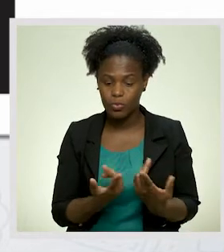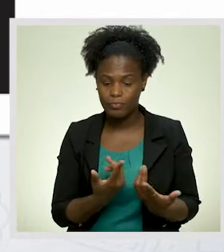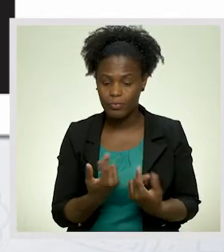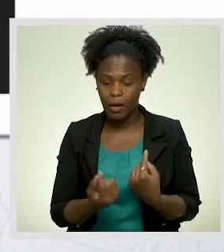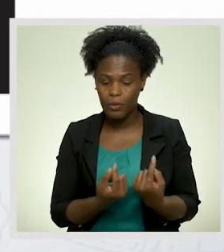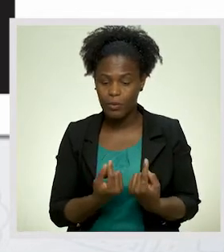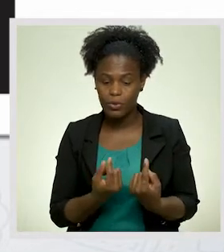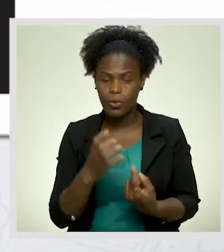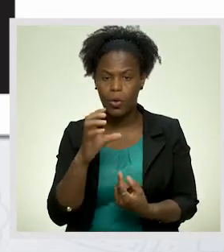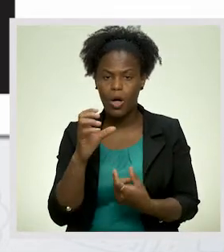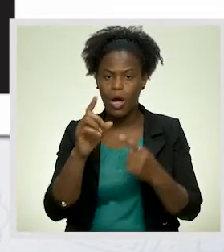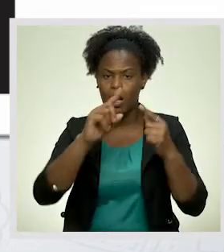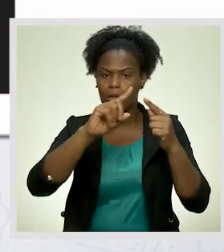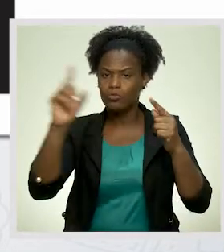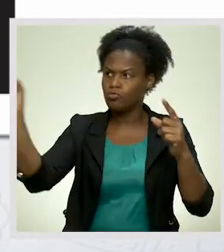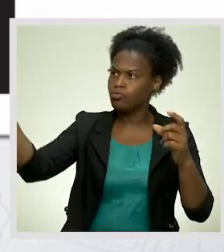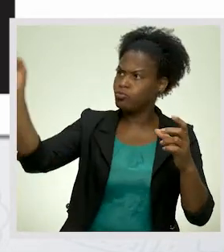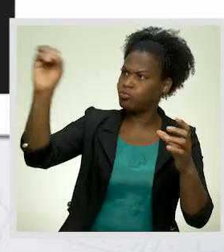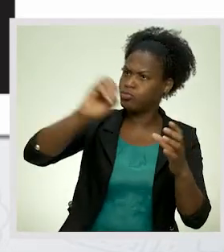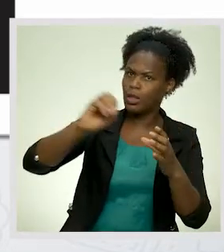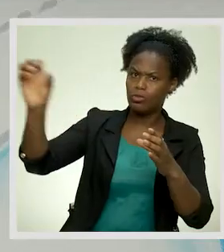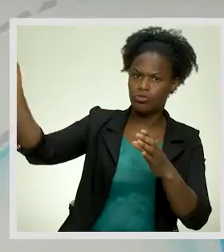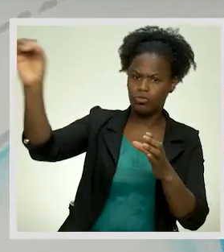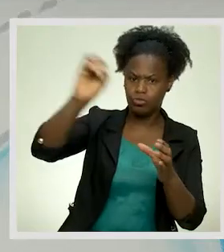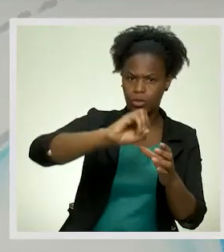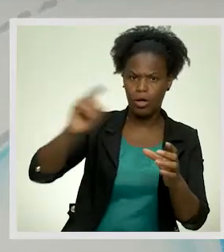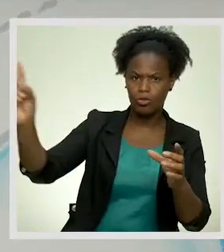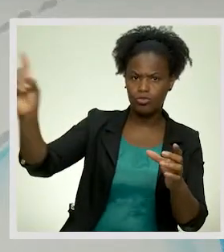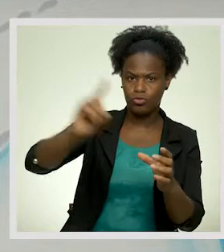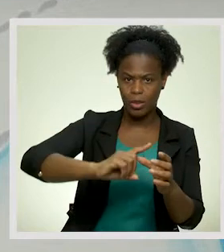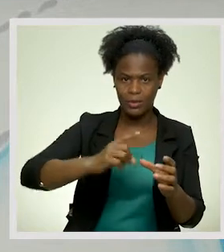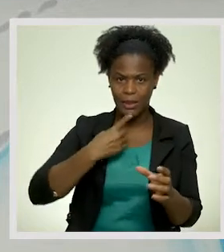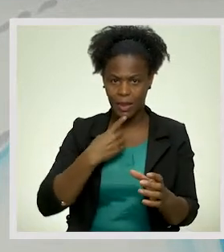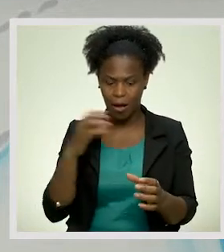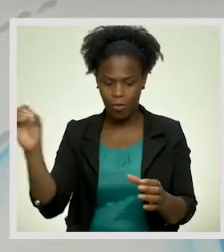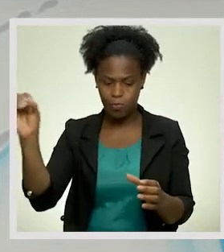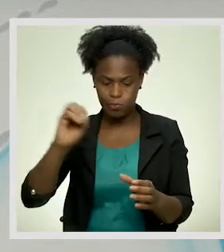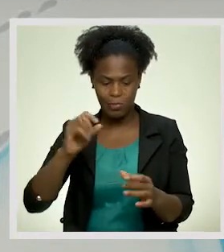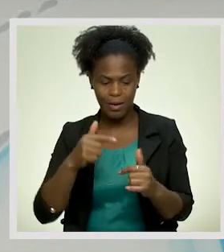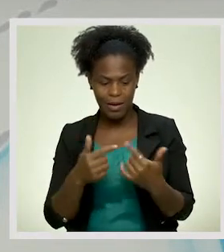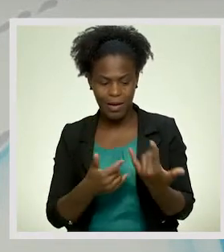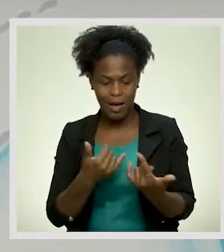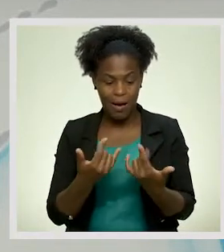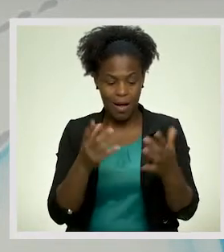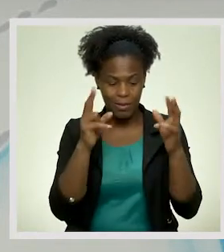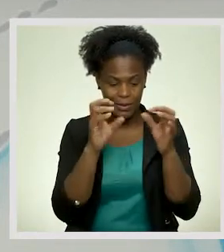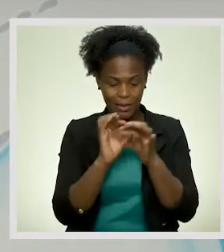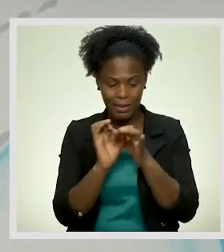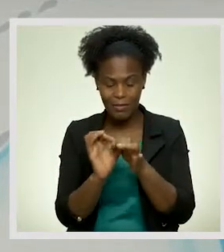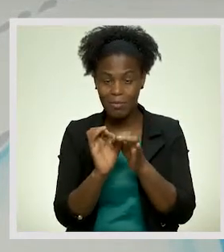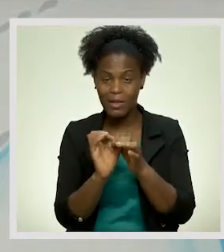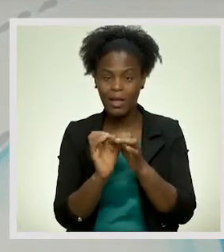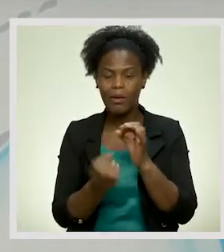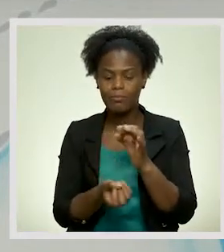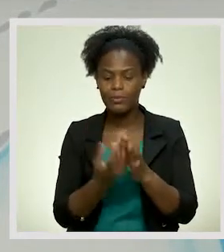alguns cometas. Agora, relativamente à formação, à constituição do